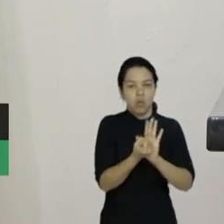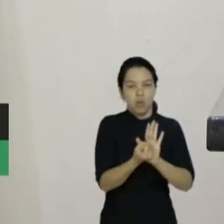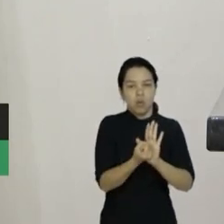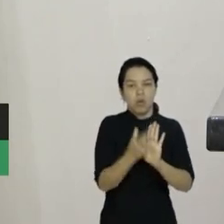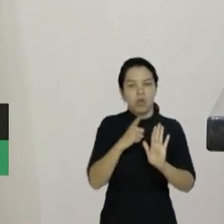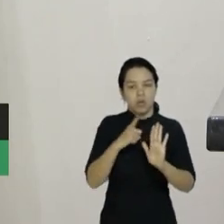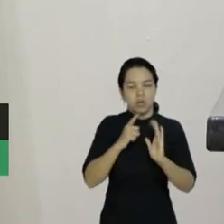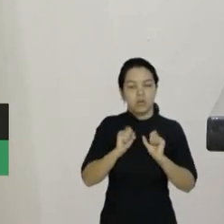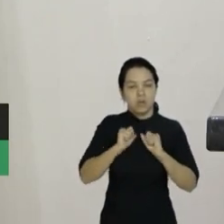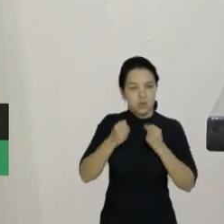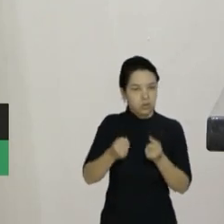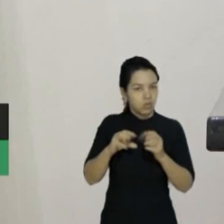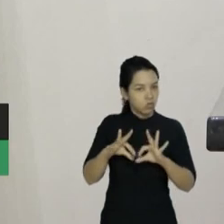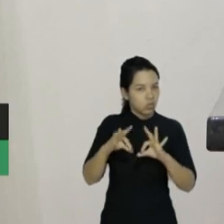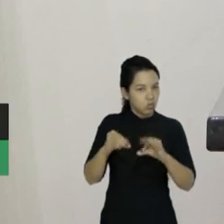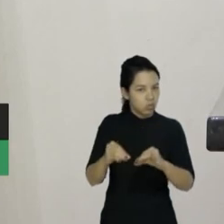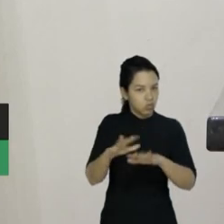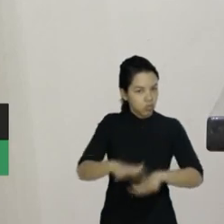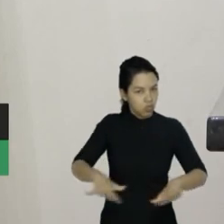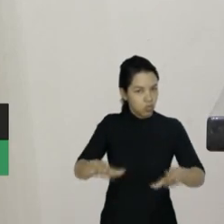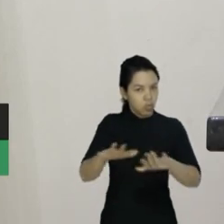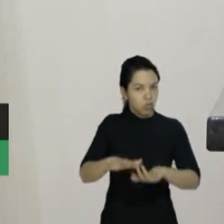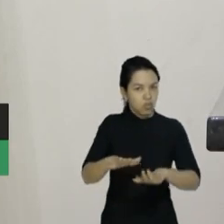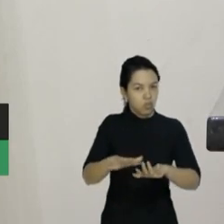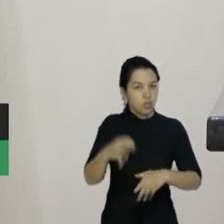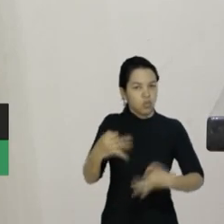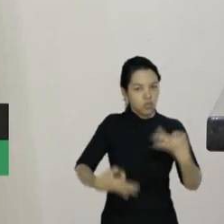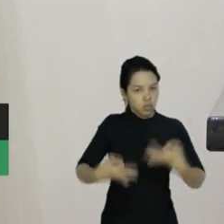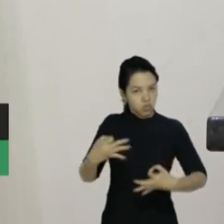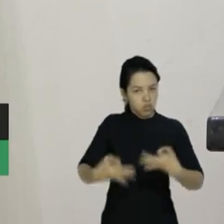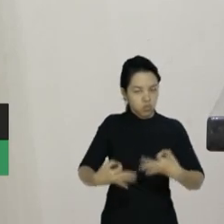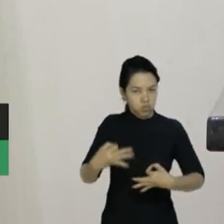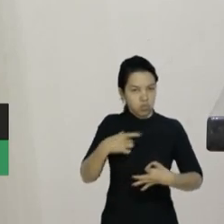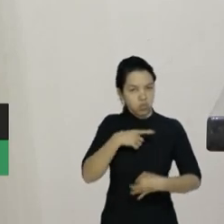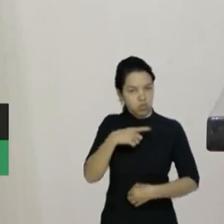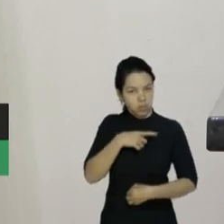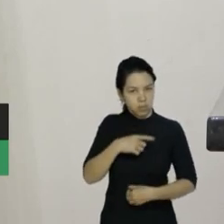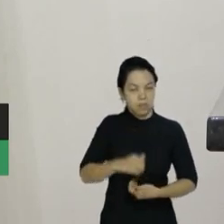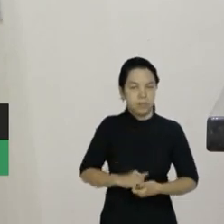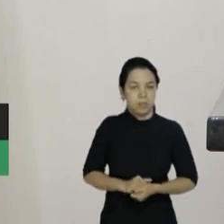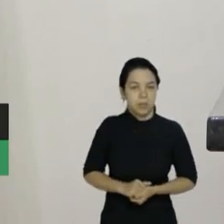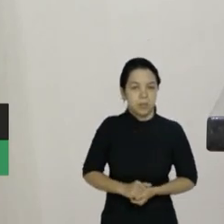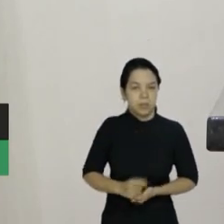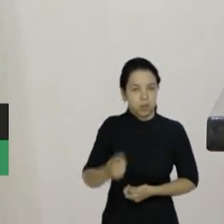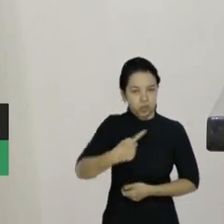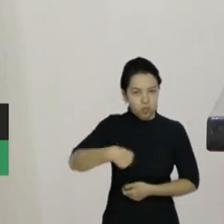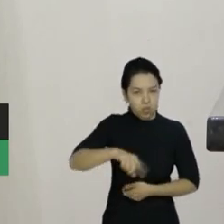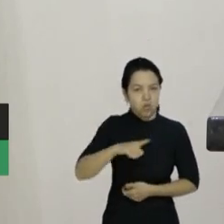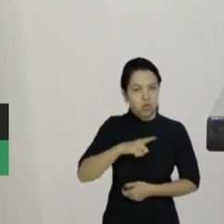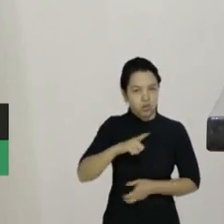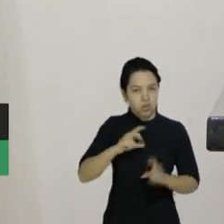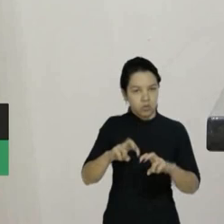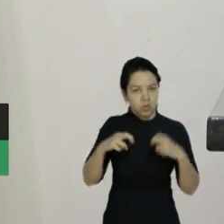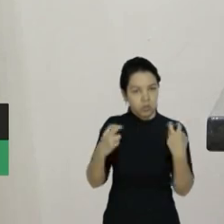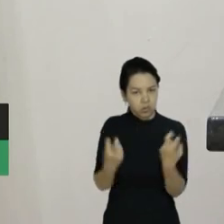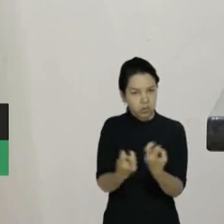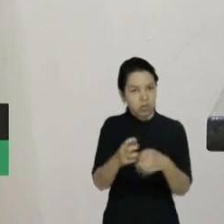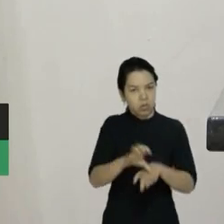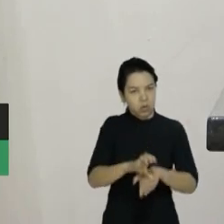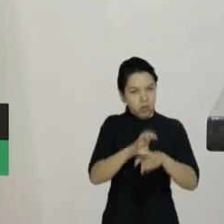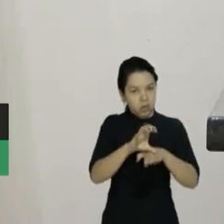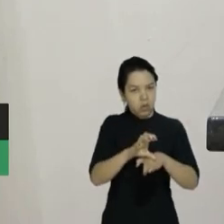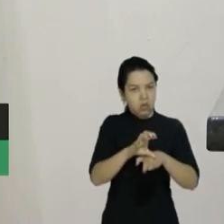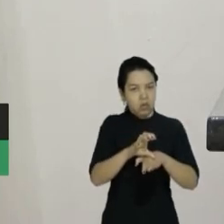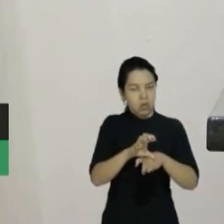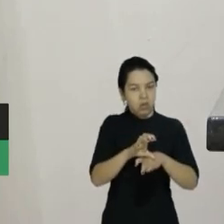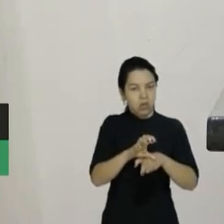e todos, e ao final se julga num pleno. Então, nós temos um plenário também no Conselho de Corretores, no Conselho